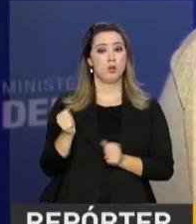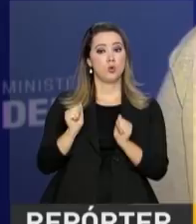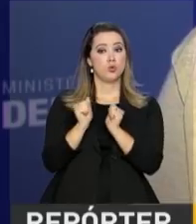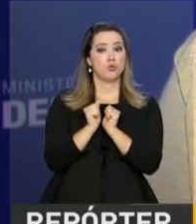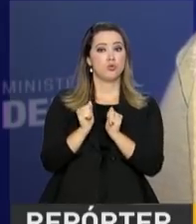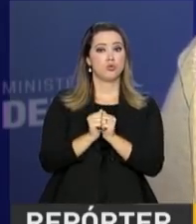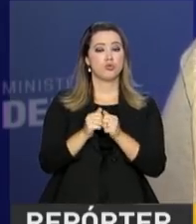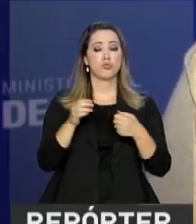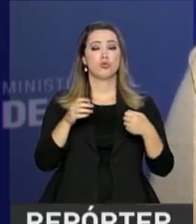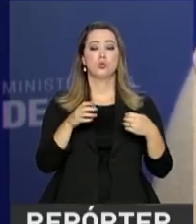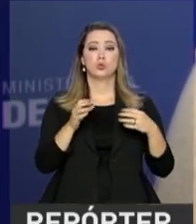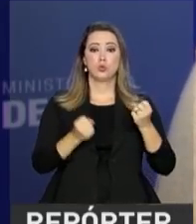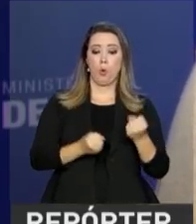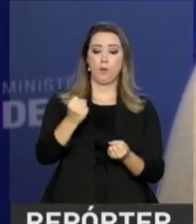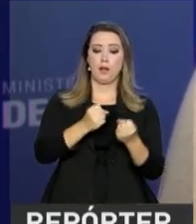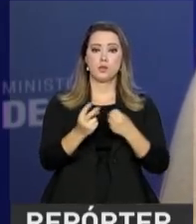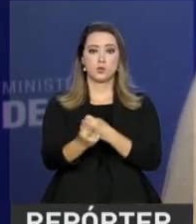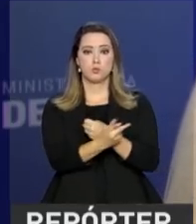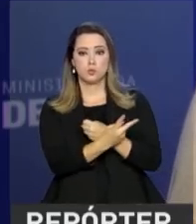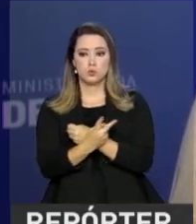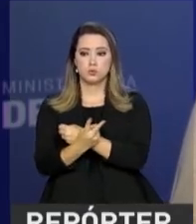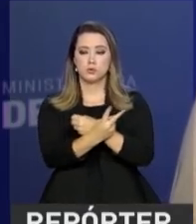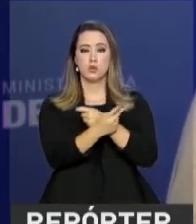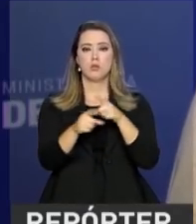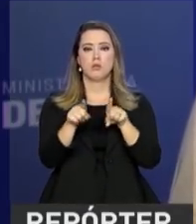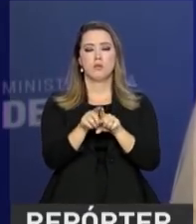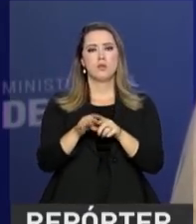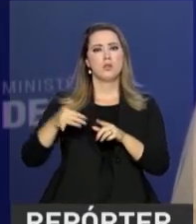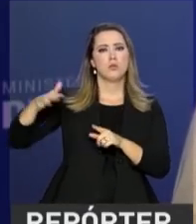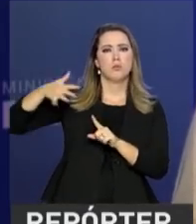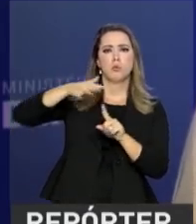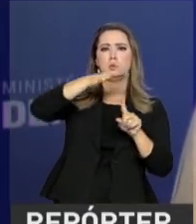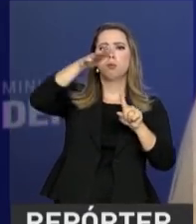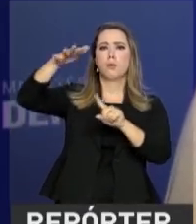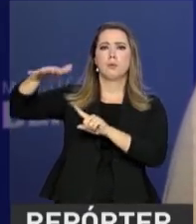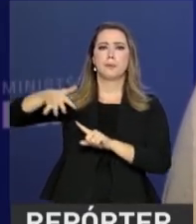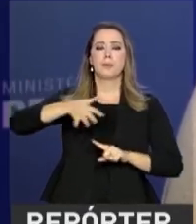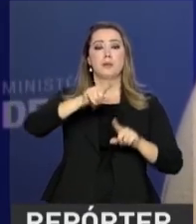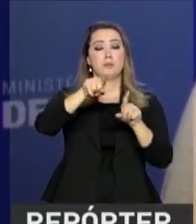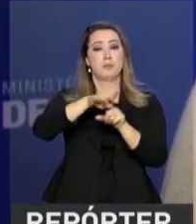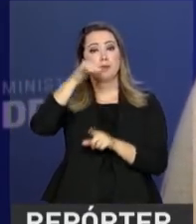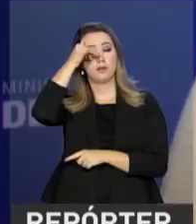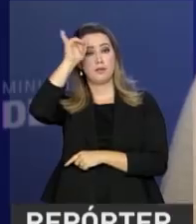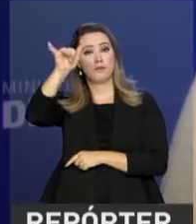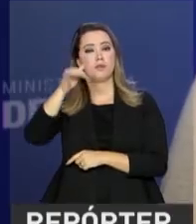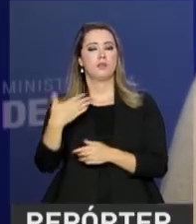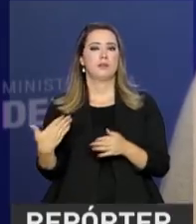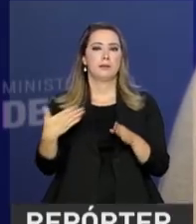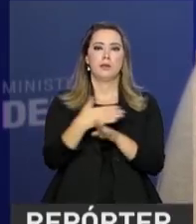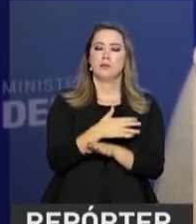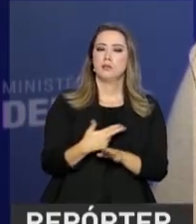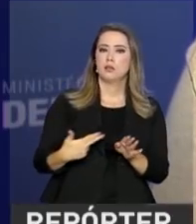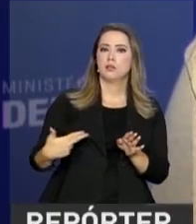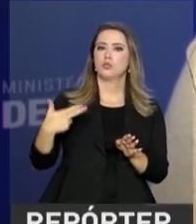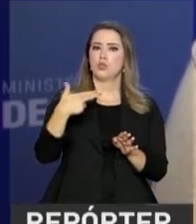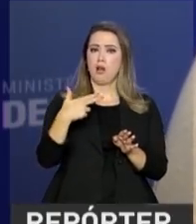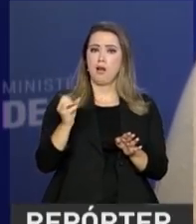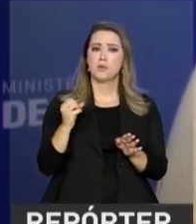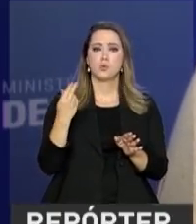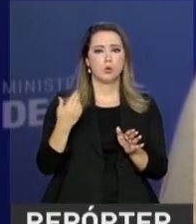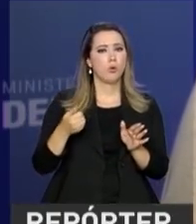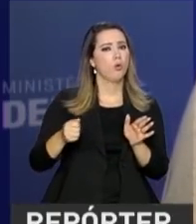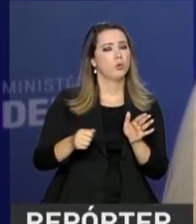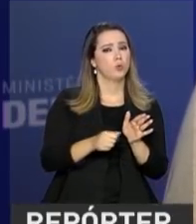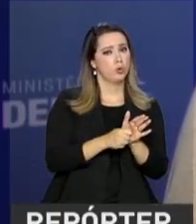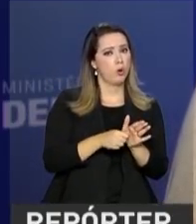e aeronaves estão realizando operações surpresa para combater o tráfico de armas drogas e roubo de cargas nas